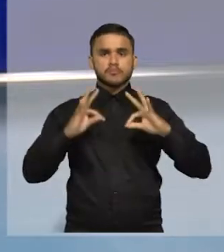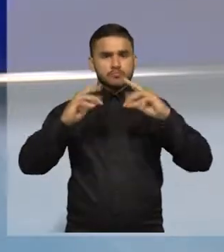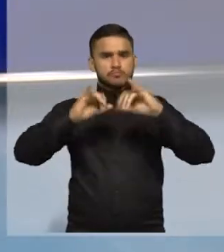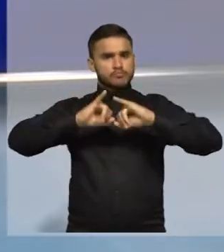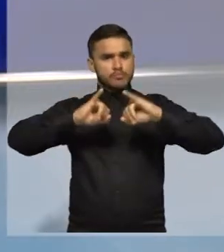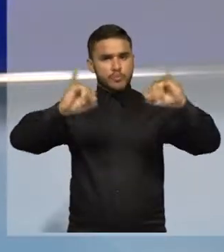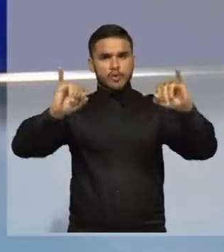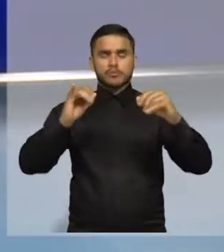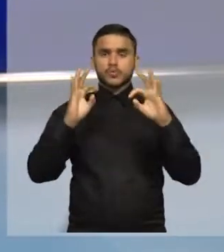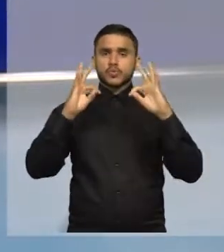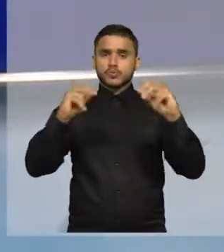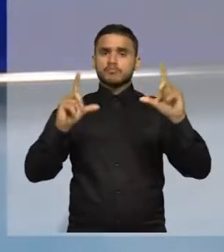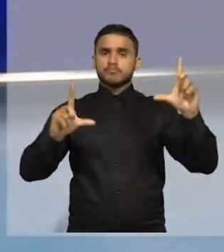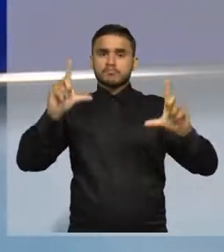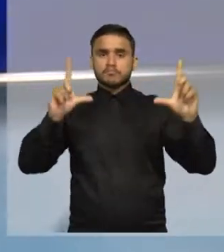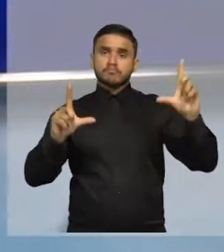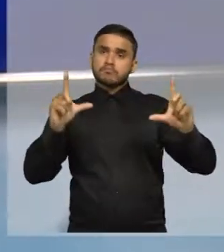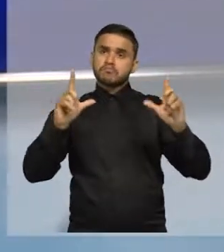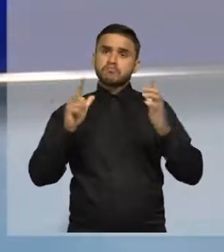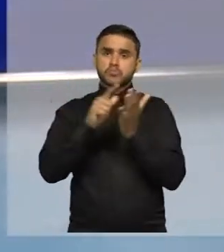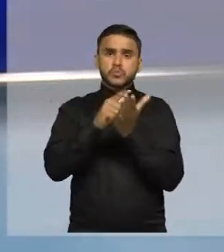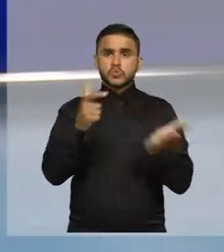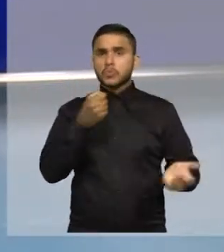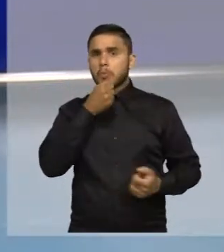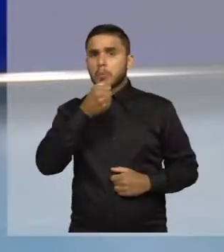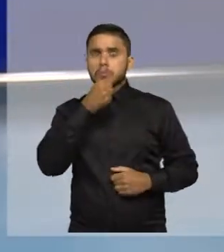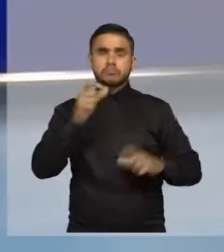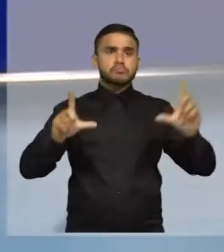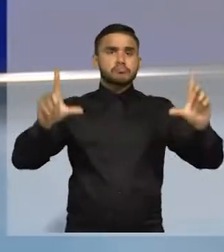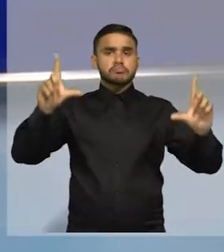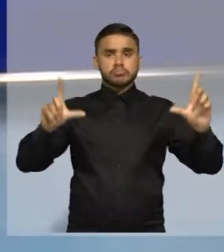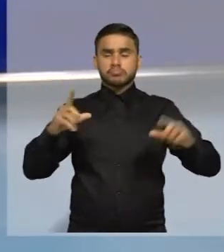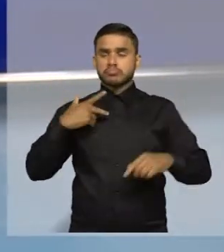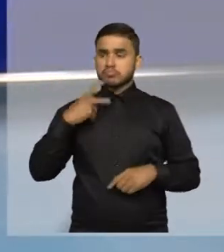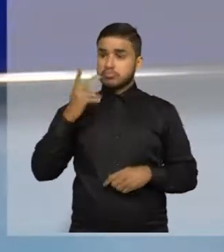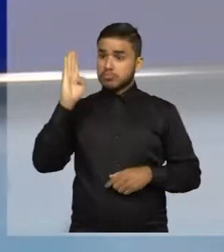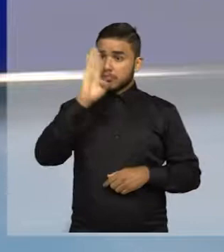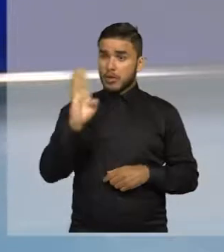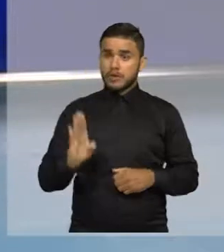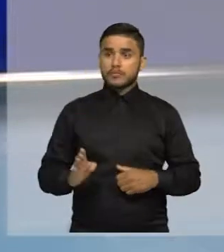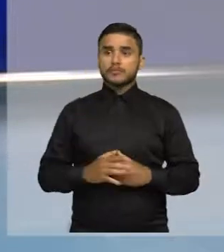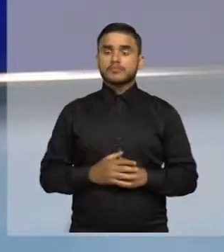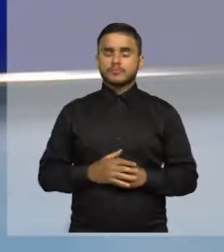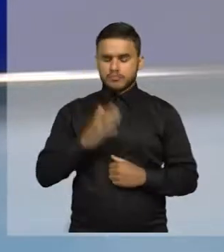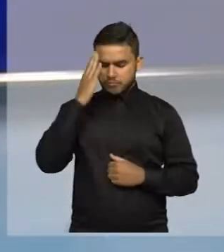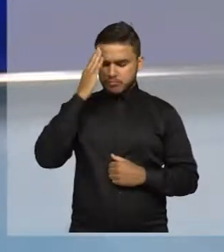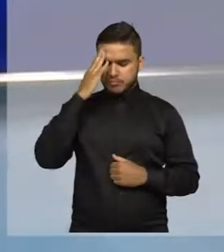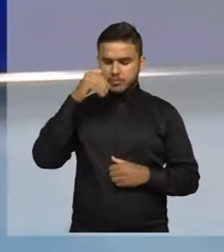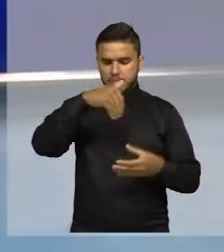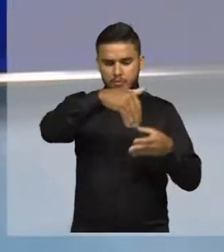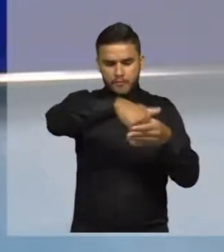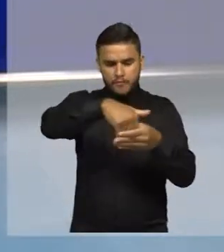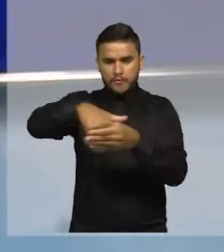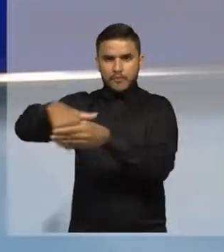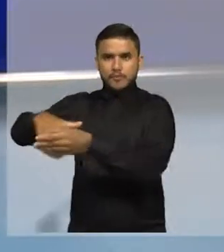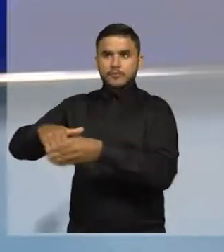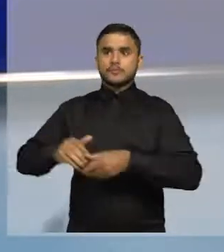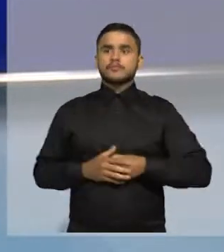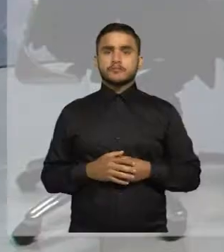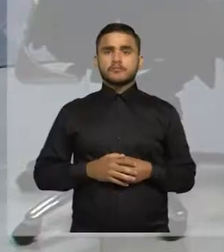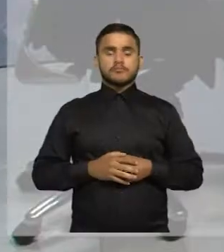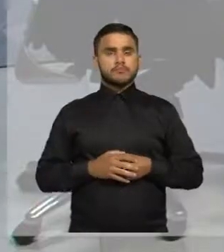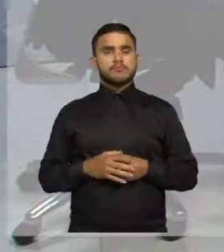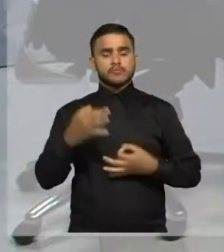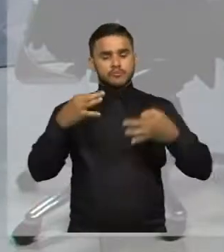grande imprensa brasileira. É sobre a eficiência do nosso sistema eleitoral,